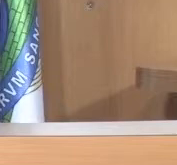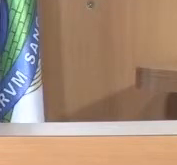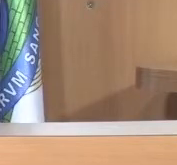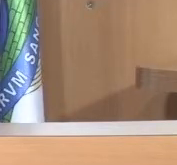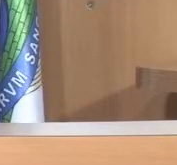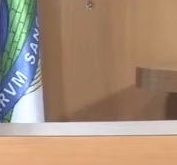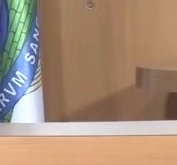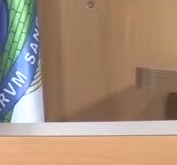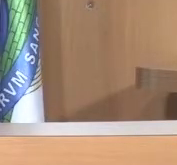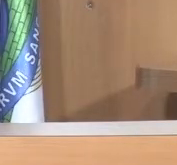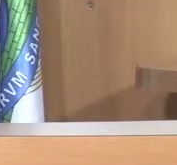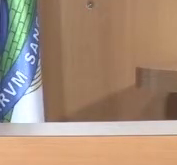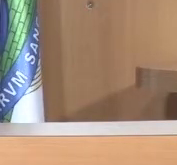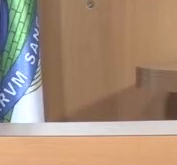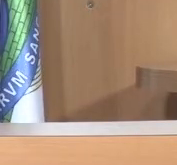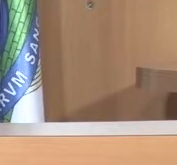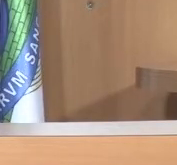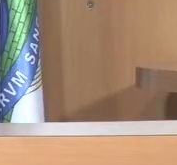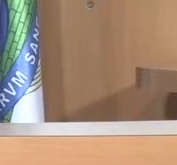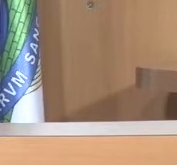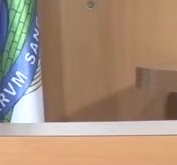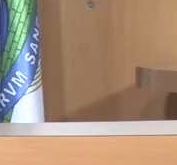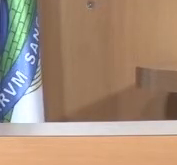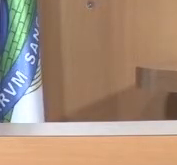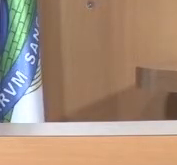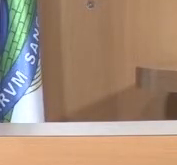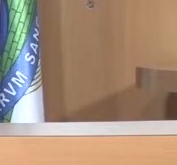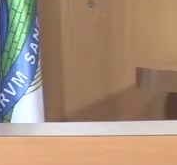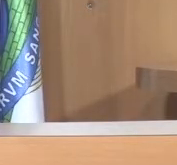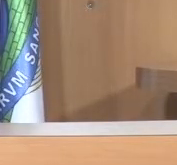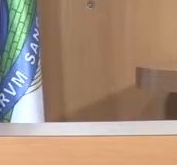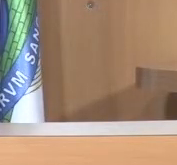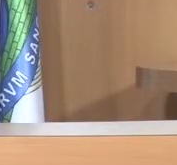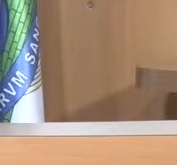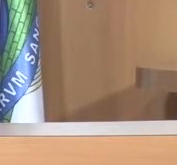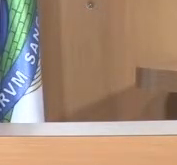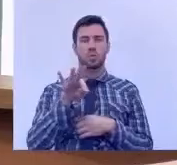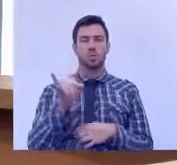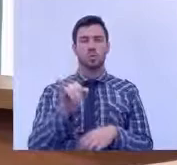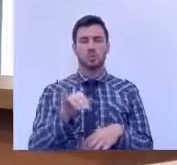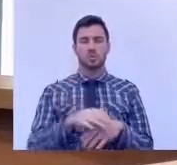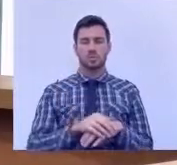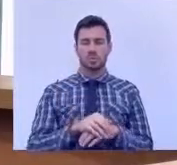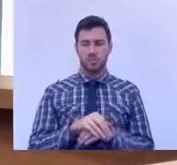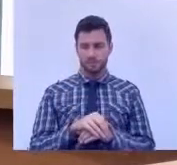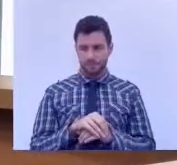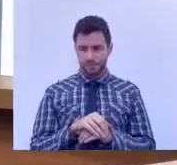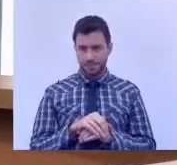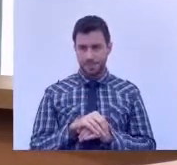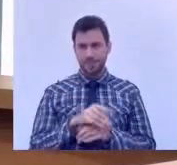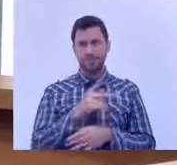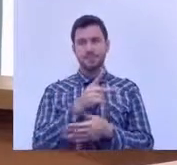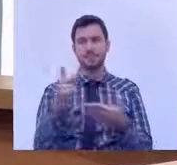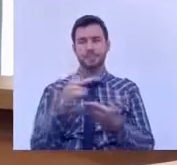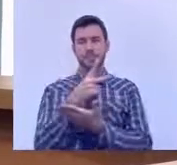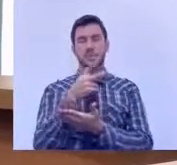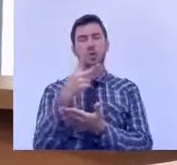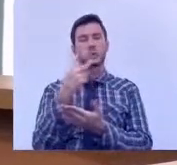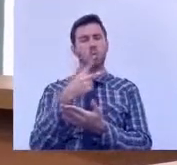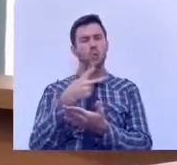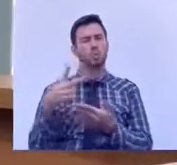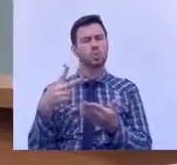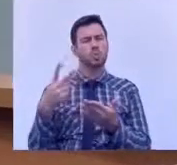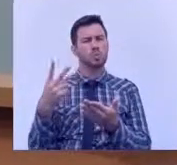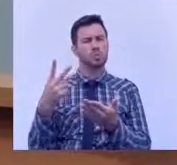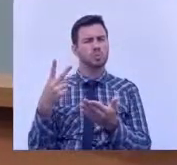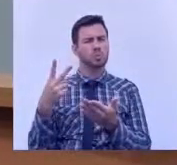serviços gratuitos à família que ganha até meio salário mínimo de renda per capita. Há duas semanas atrás, praticamente,